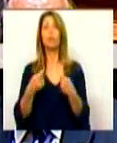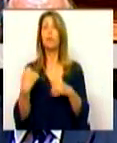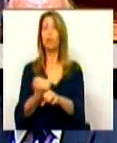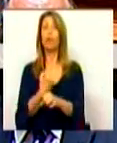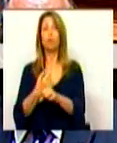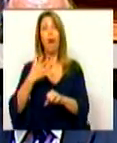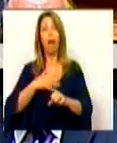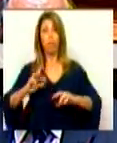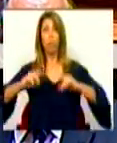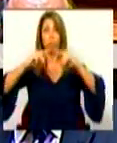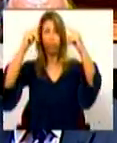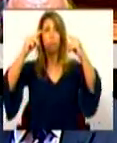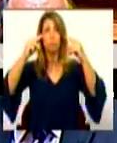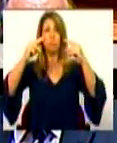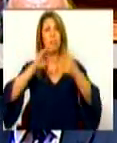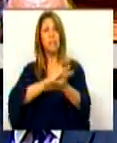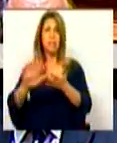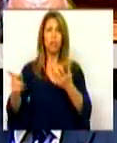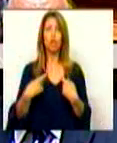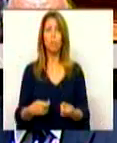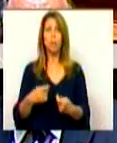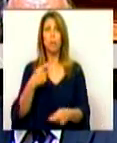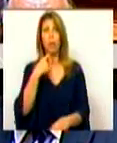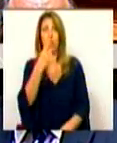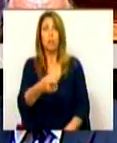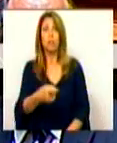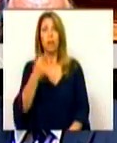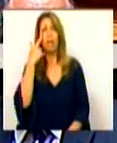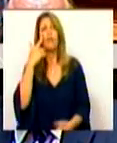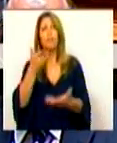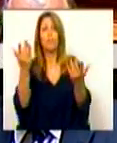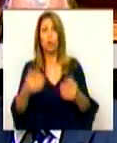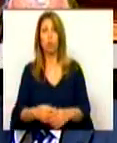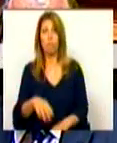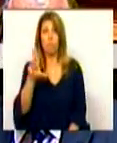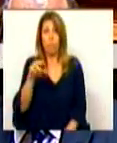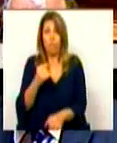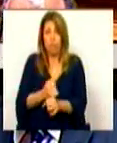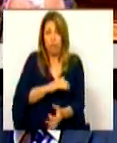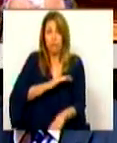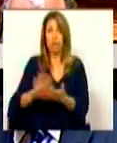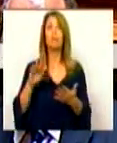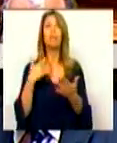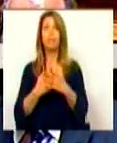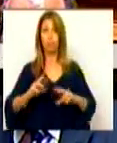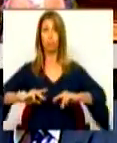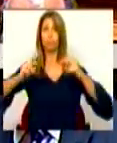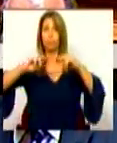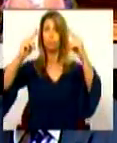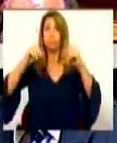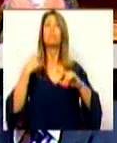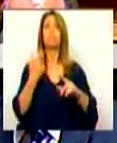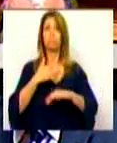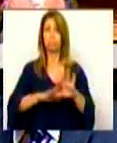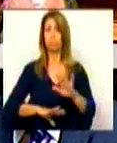de carreiras sem despesa, dizia ele, vejam lá. Mas nunca mexeram uma palha para fazer o descongelamento. Fizemos-o